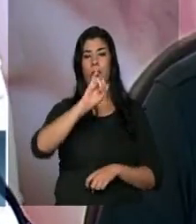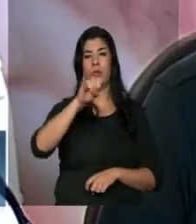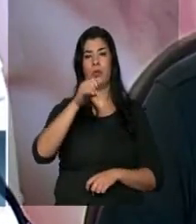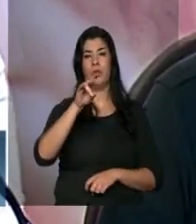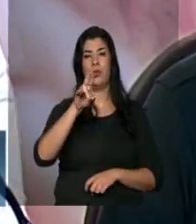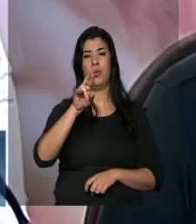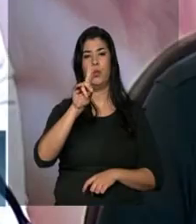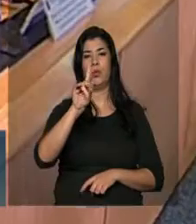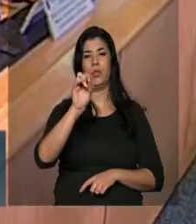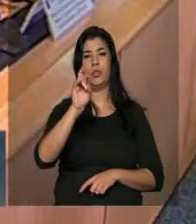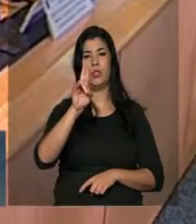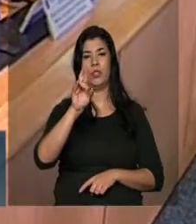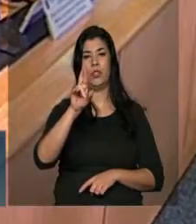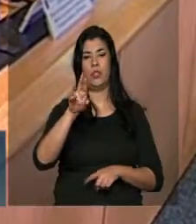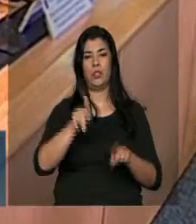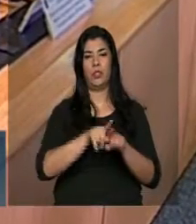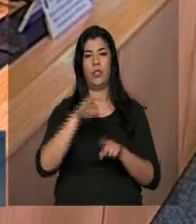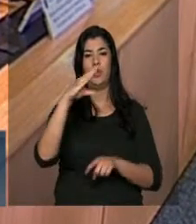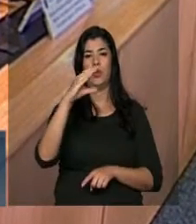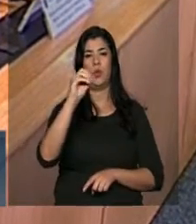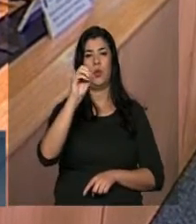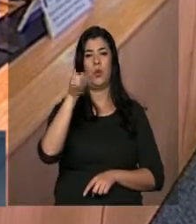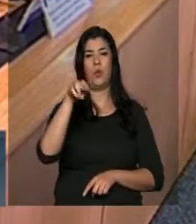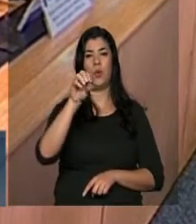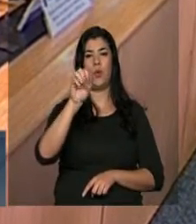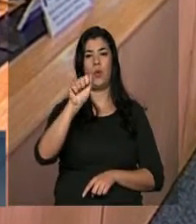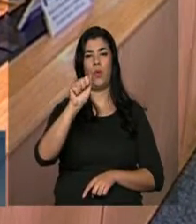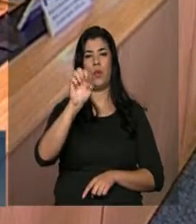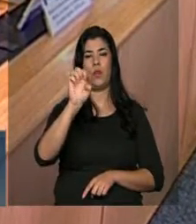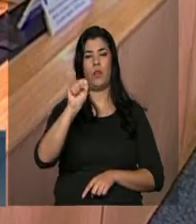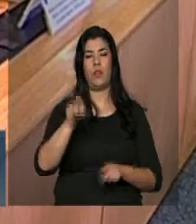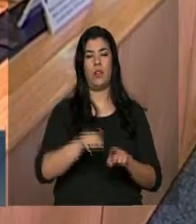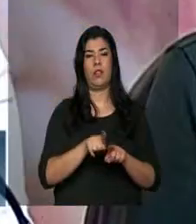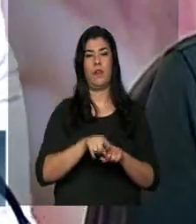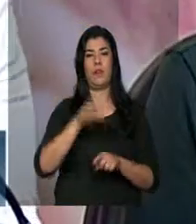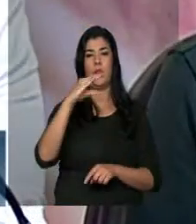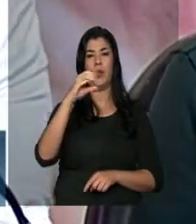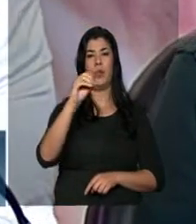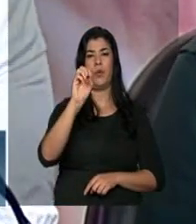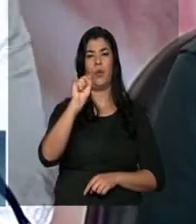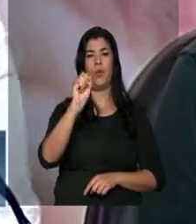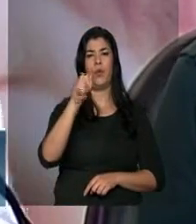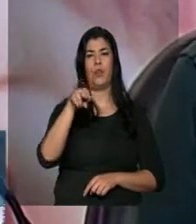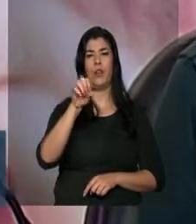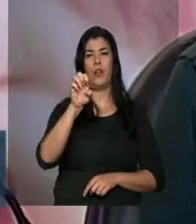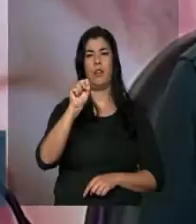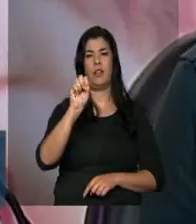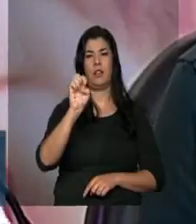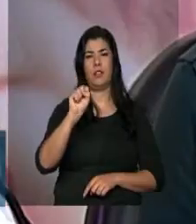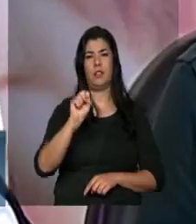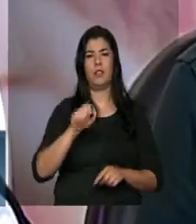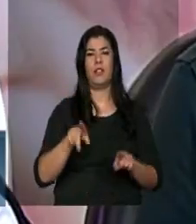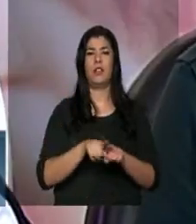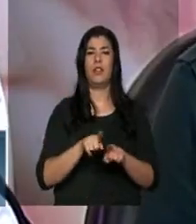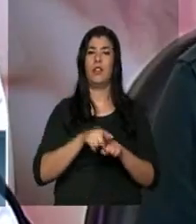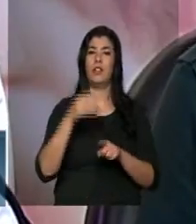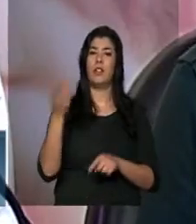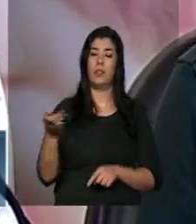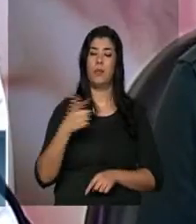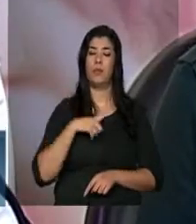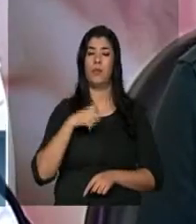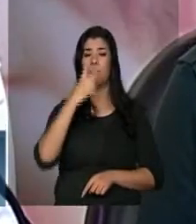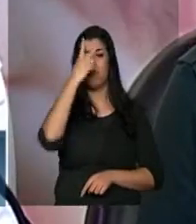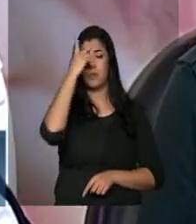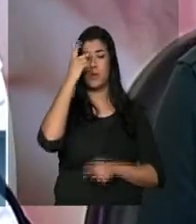doutor Enio como representante do CONASEMES, dando destaque ao que já foi dito pelo companheiro Bonilla, né, que nós